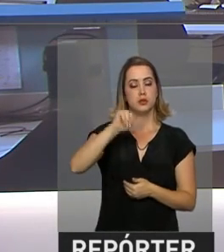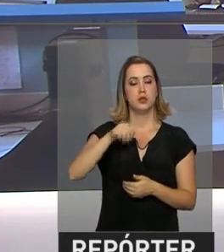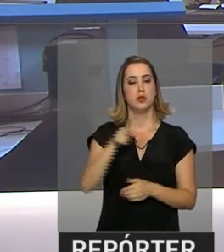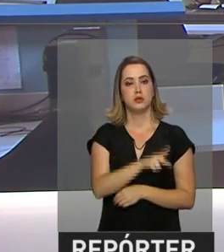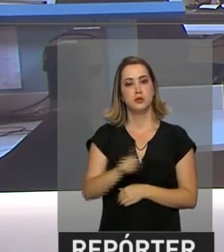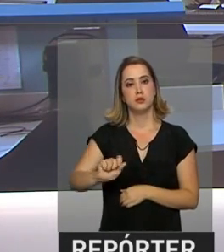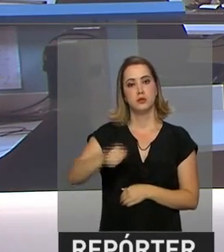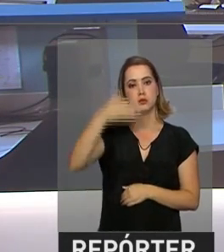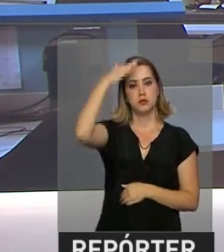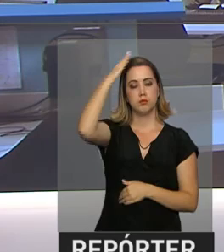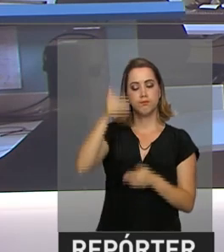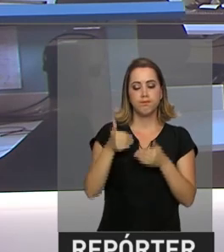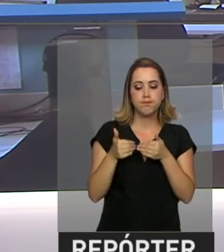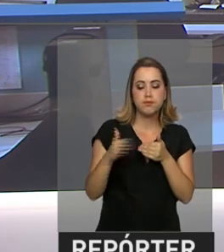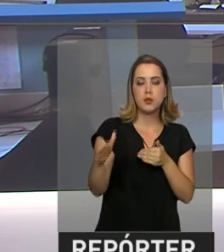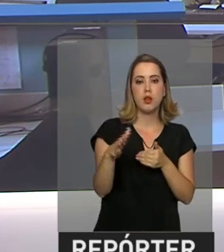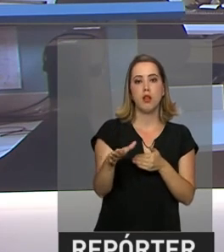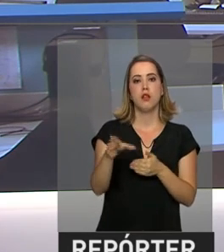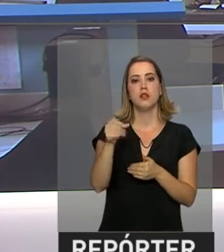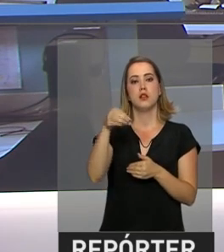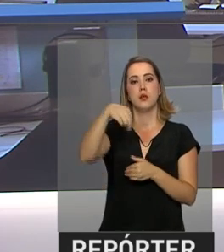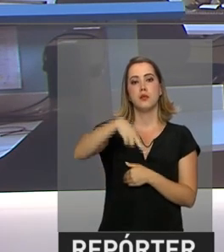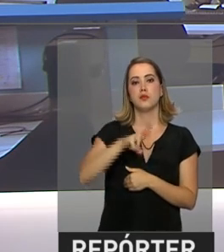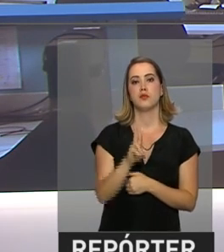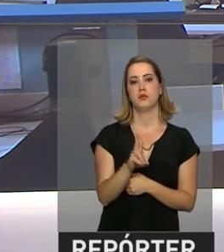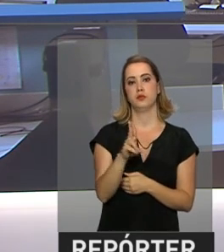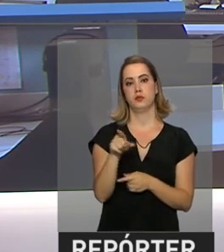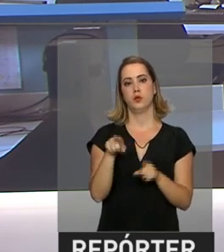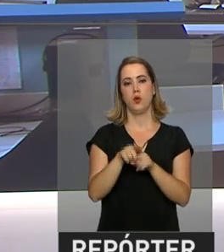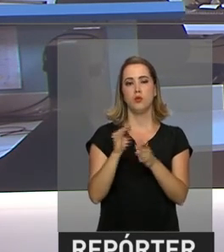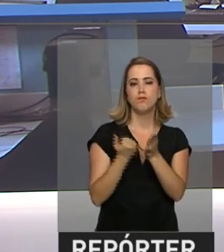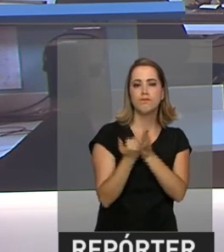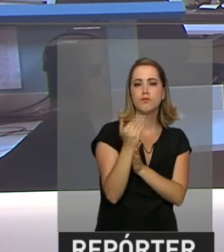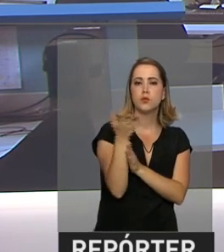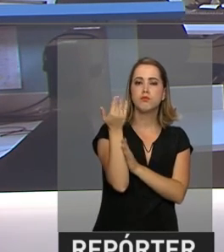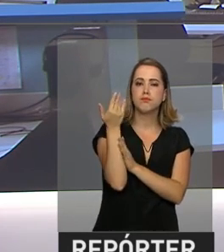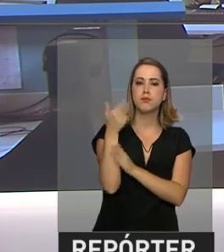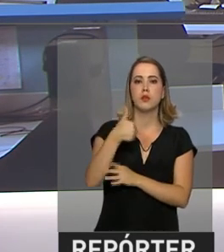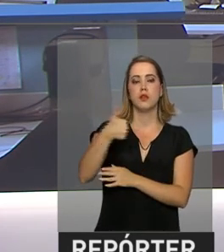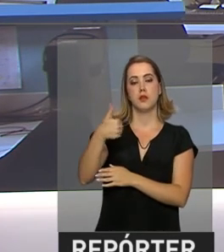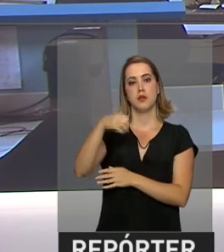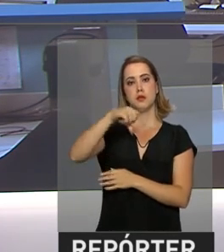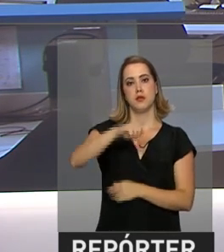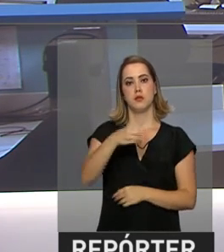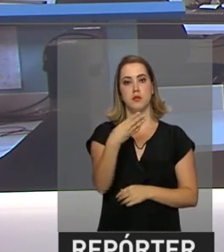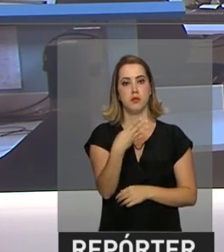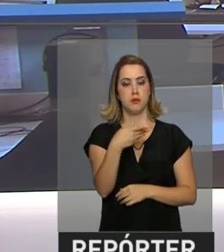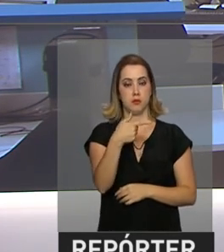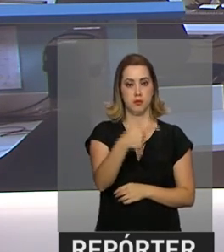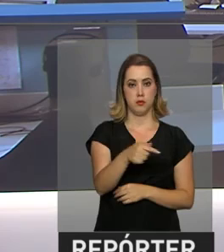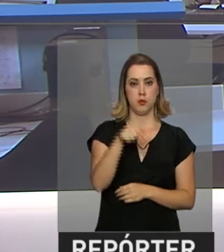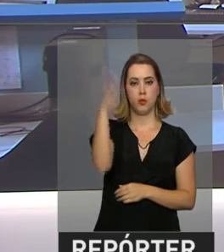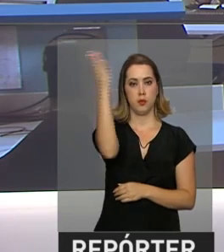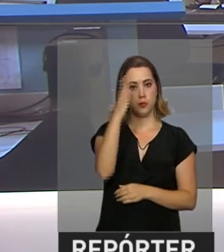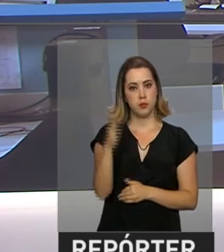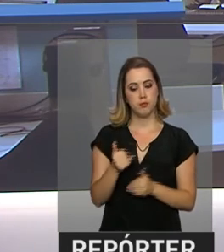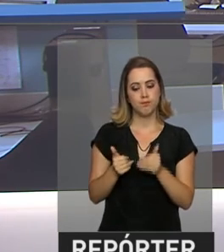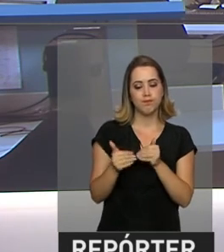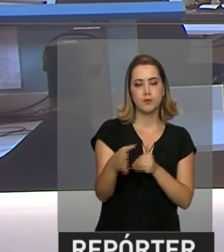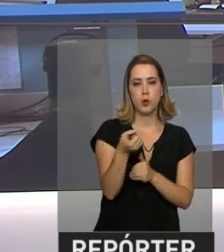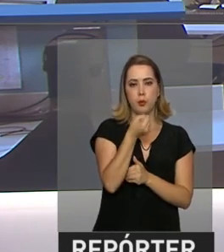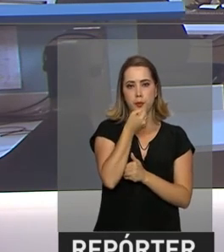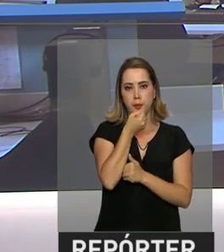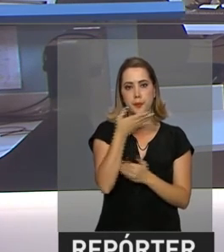assembléia geral da onu conforme a tradição iniciada em 1947 cabe ao brasil dar início à assembleia